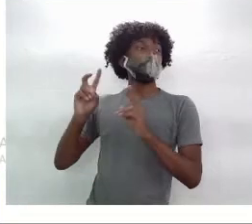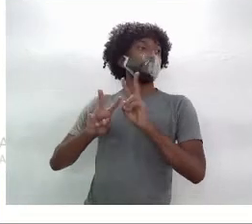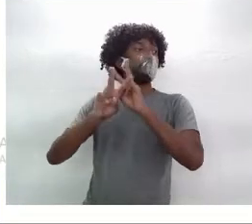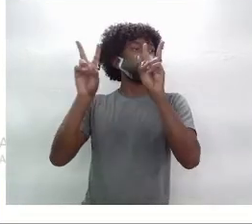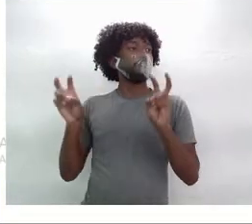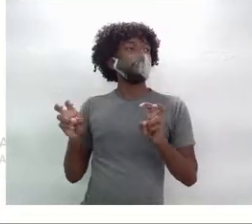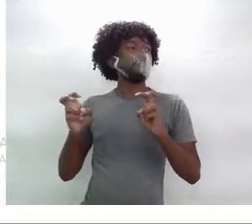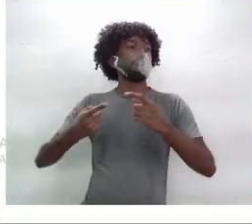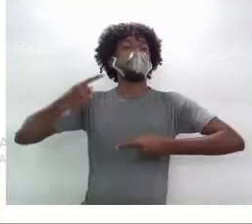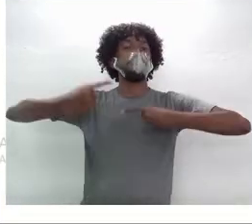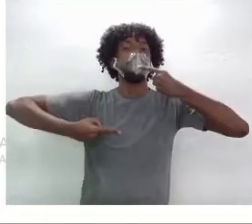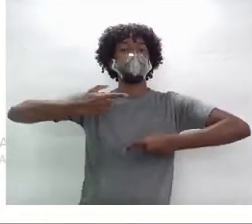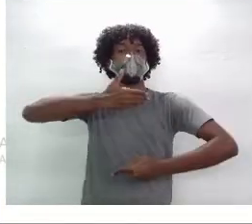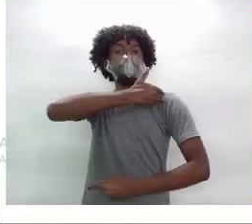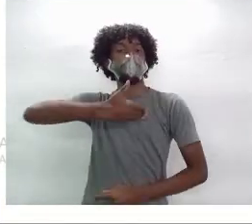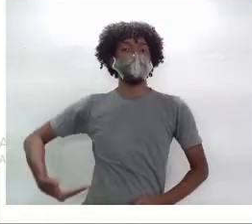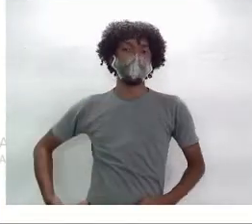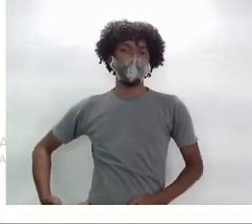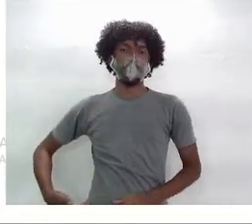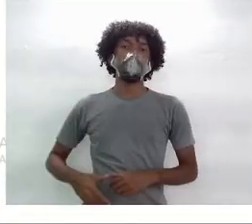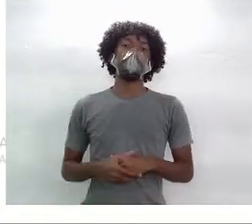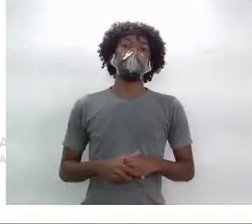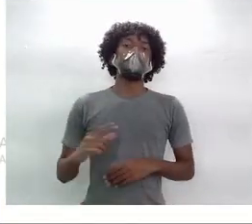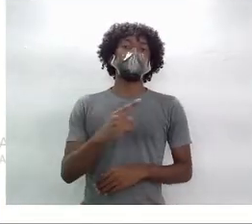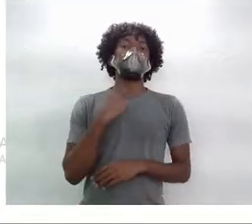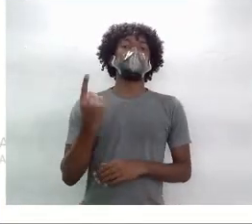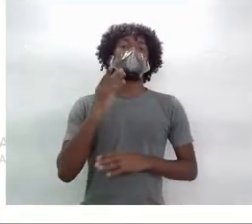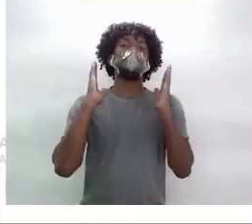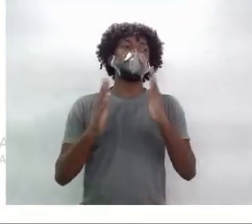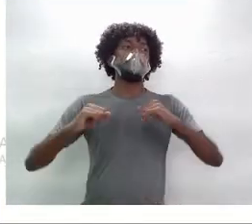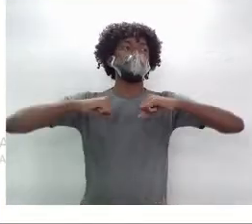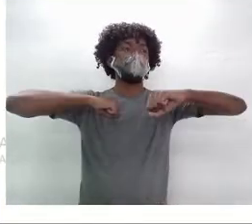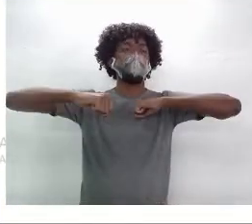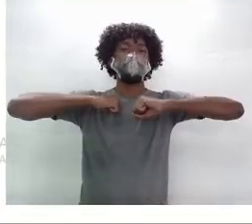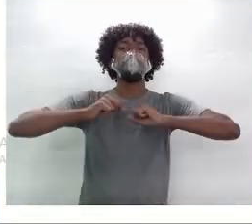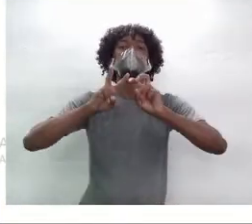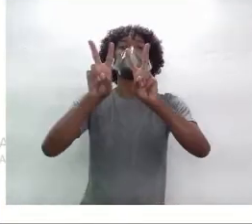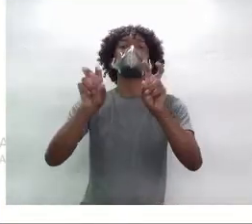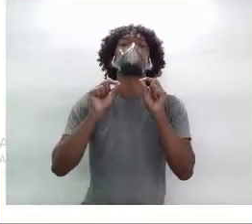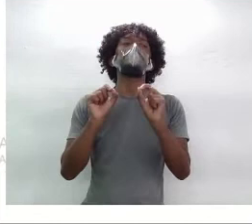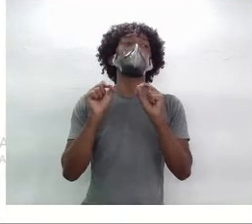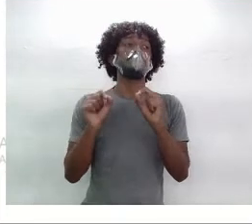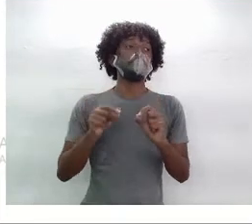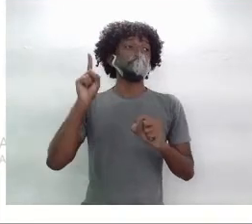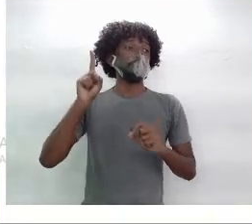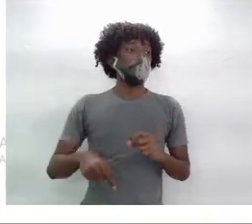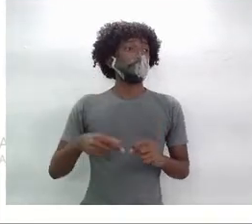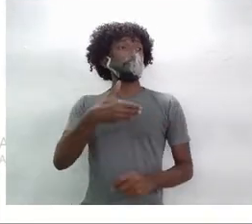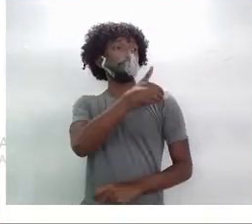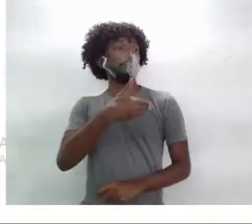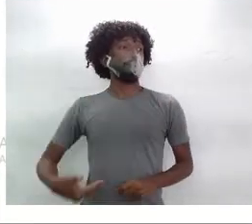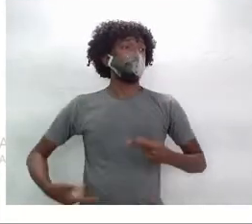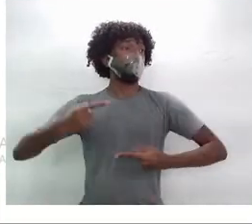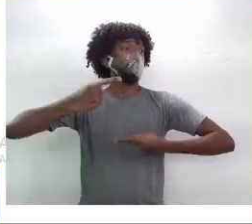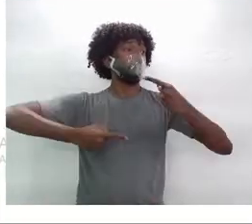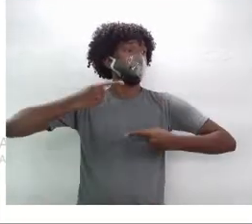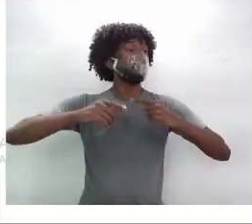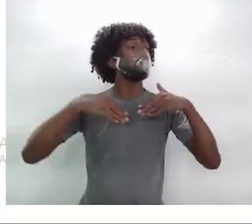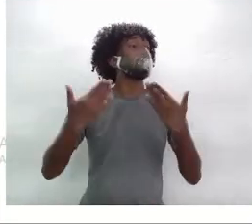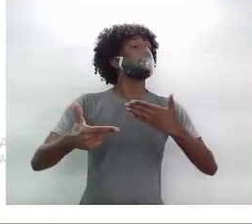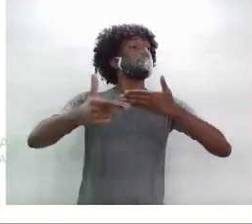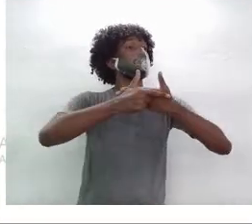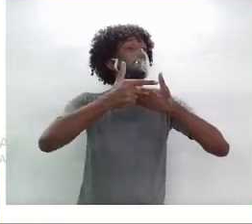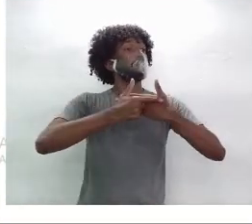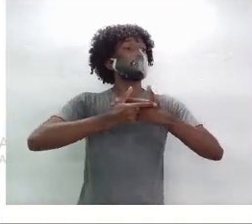foi políticas públicas. Nós debatemos sobre o que são políticas públicas, qual o papel da política